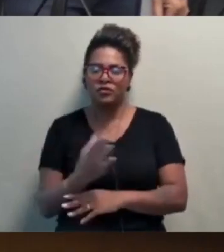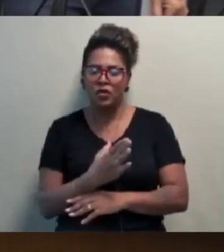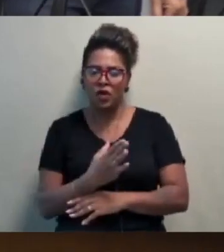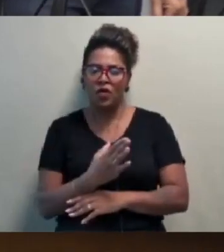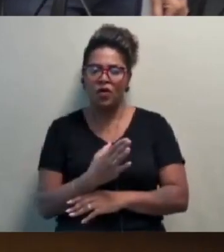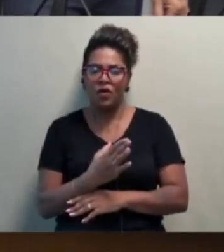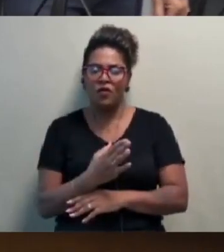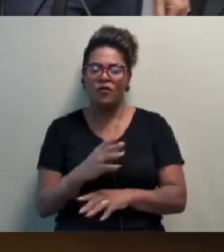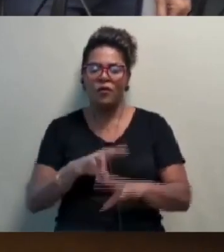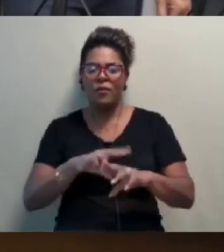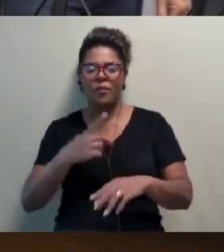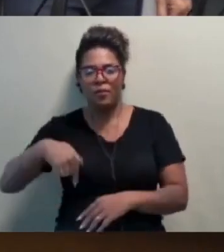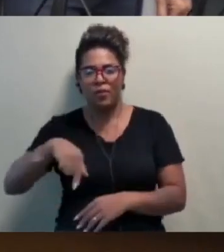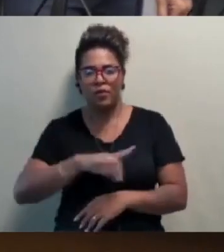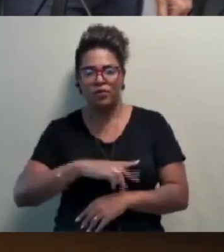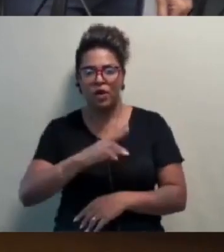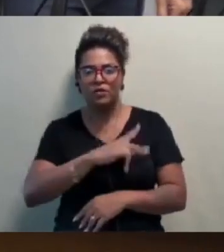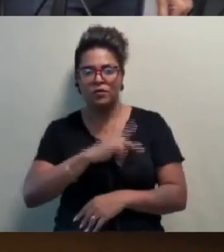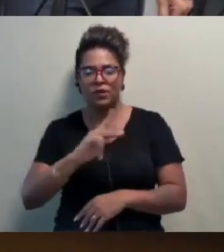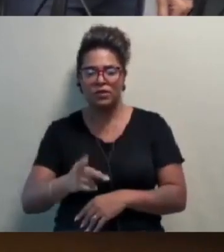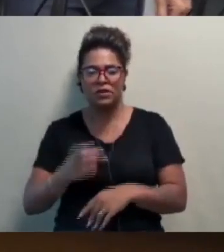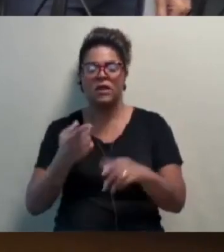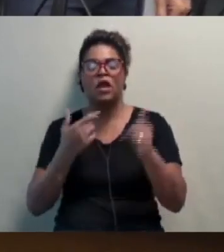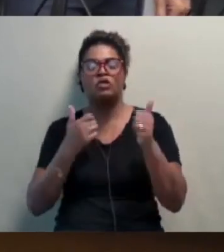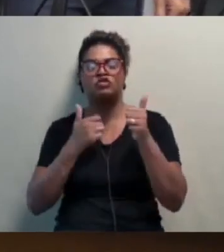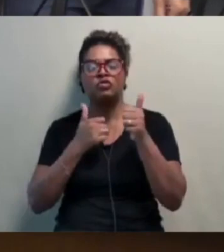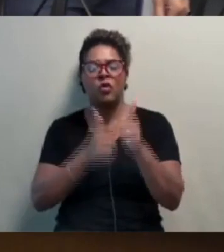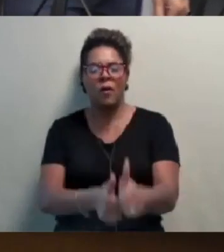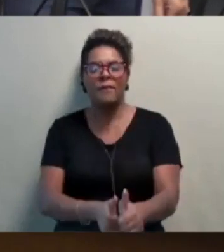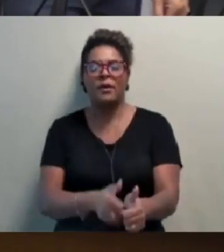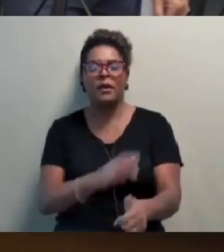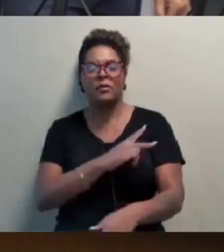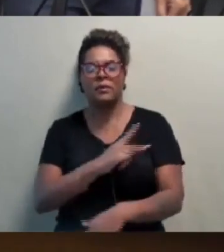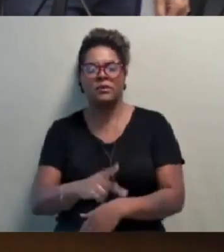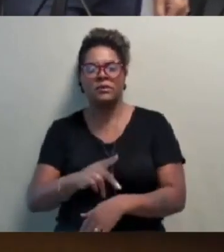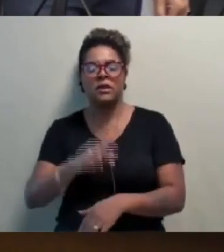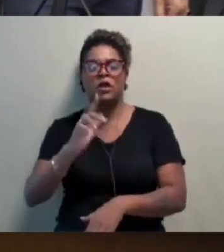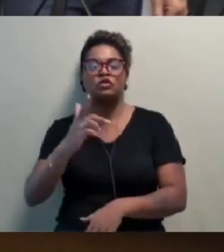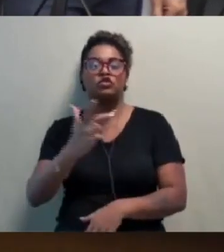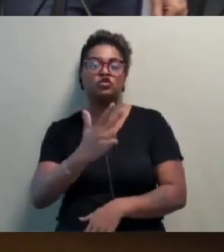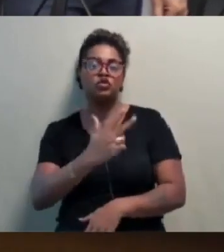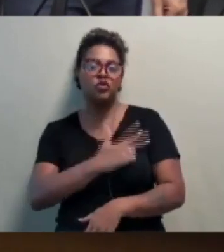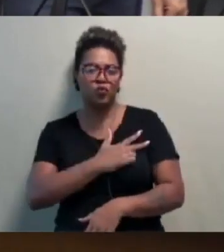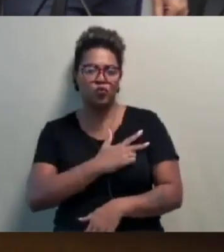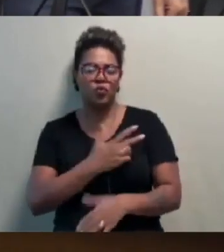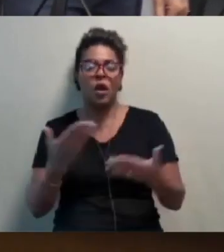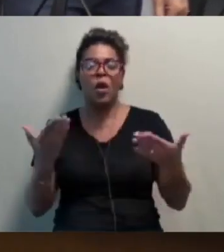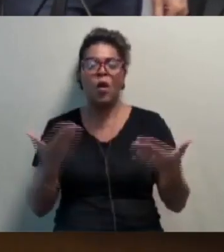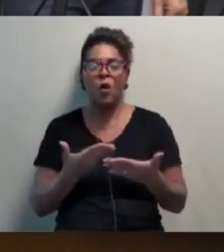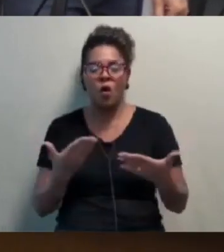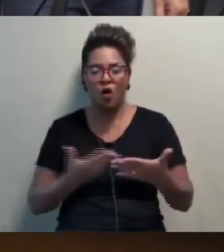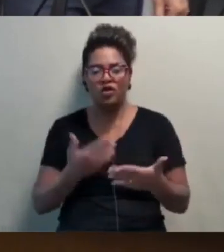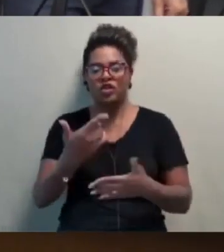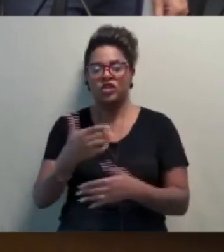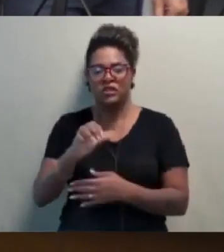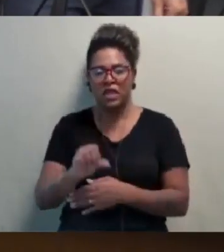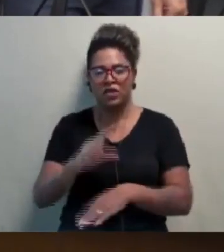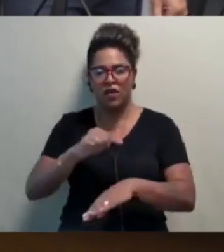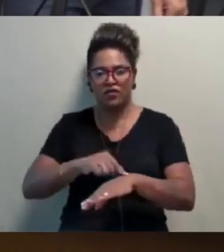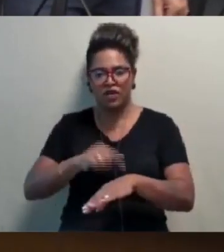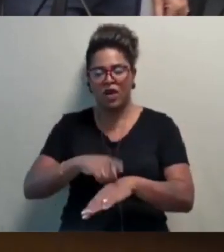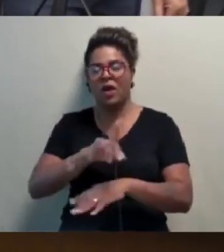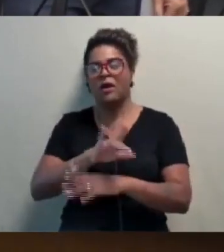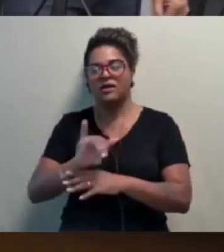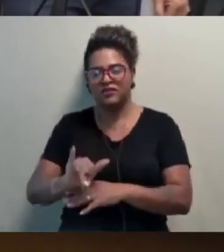pelo nosso companheiro presidente Lula. Hoje, agora, às 19 horas, ali no Hotel da Herel, nós vamos fazer o lançamento, está todo